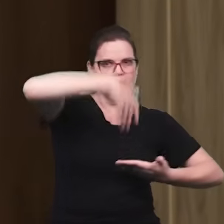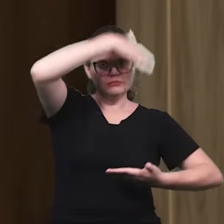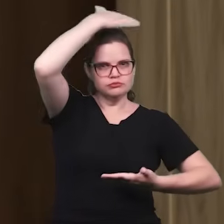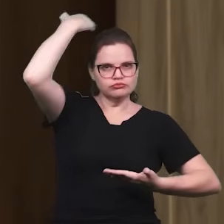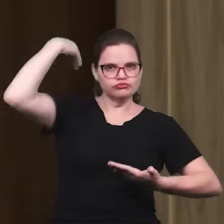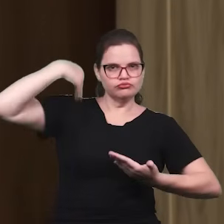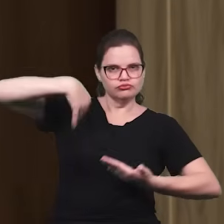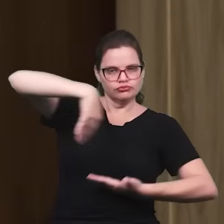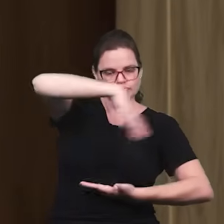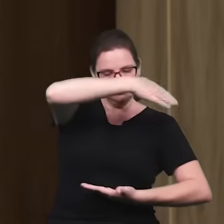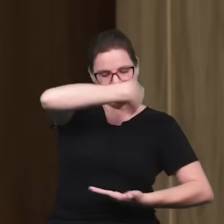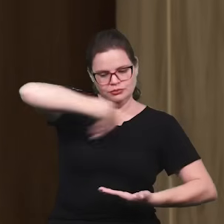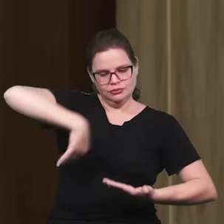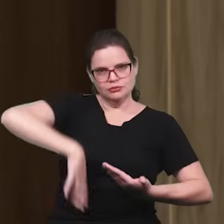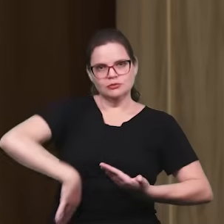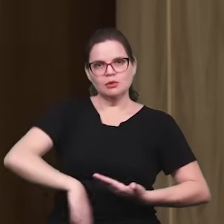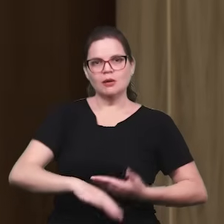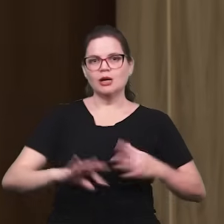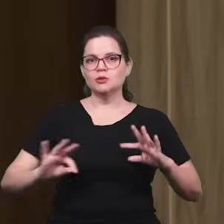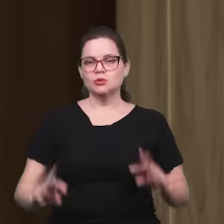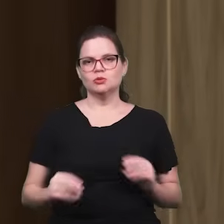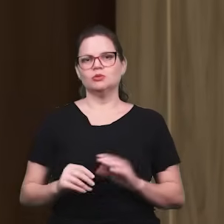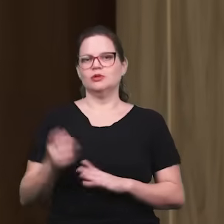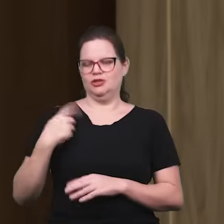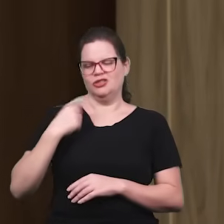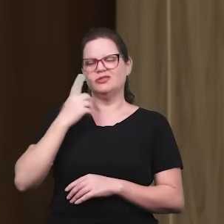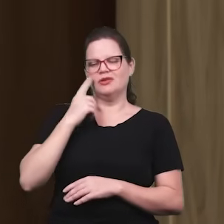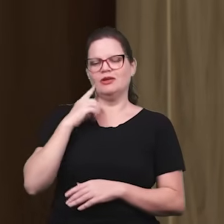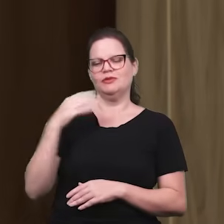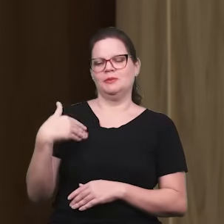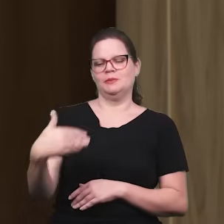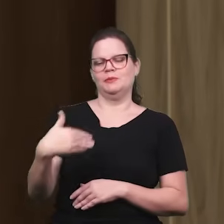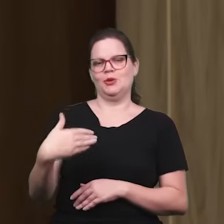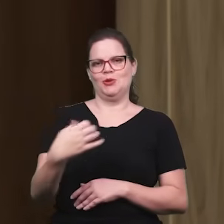honrando ao Senhor. Nicodemos estava ali. Tudo isso nós vamos ver